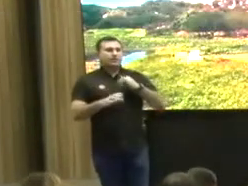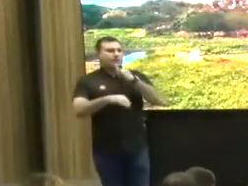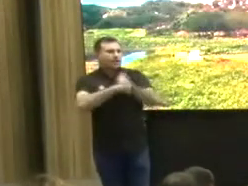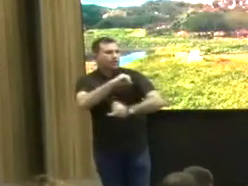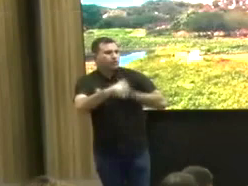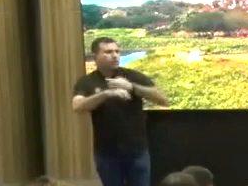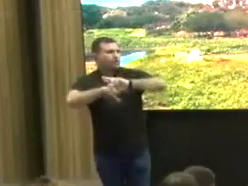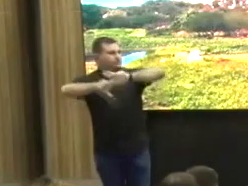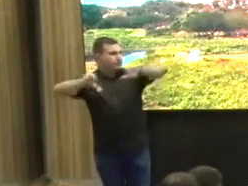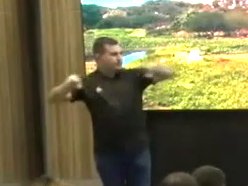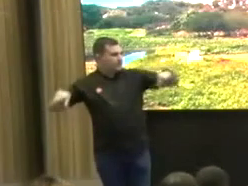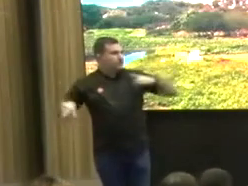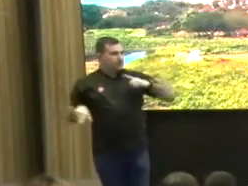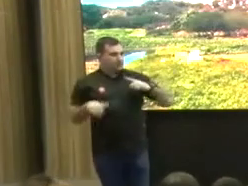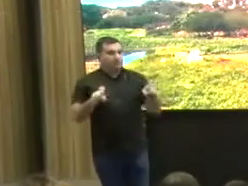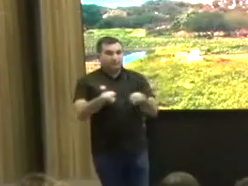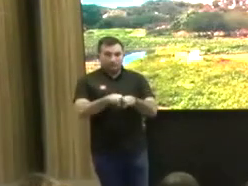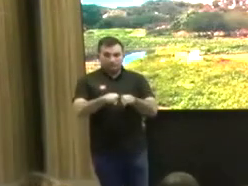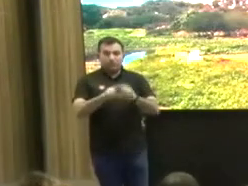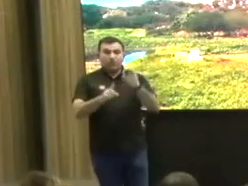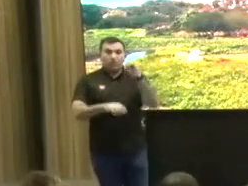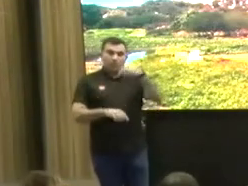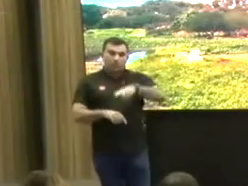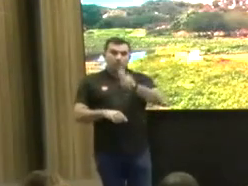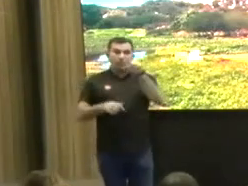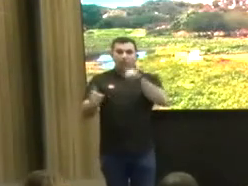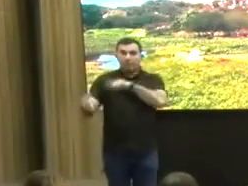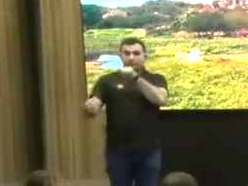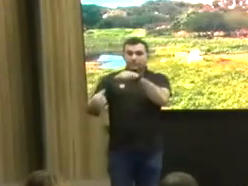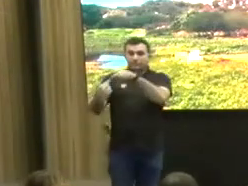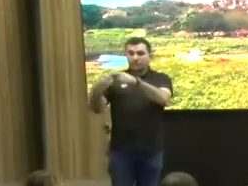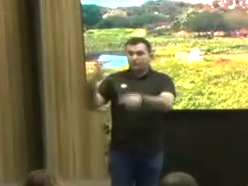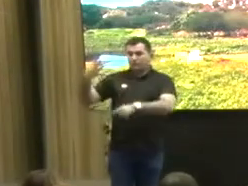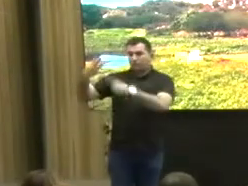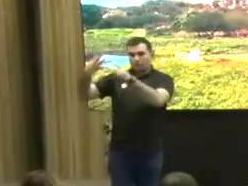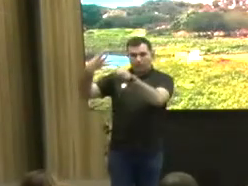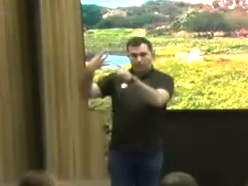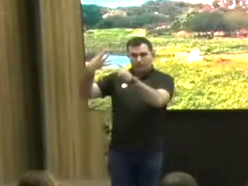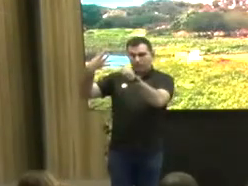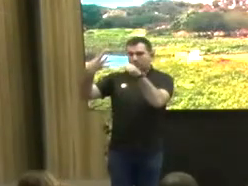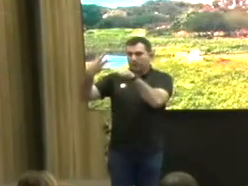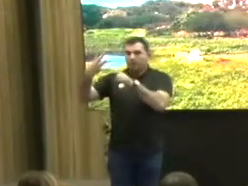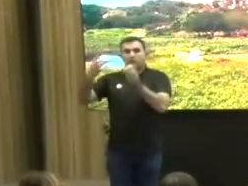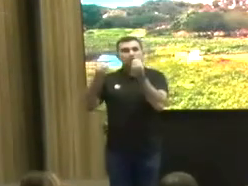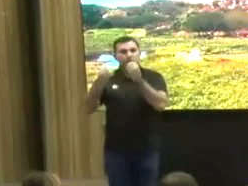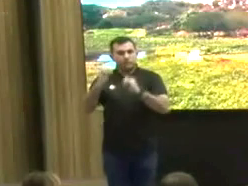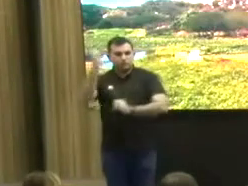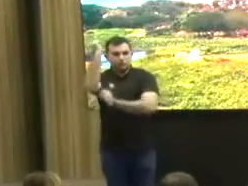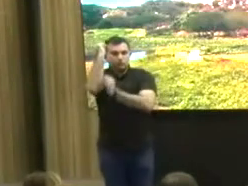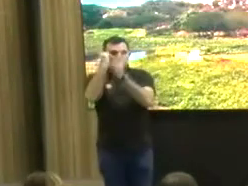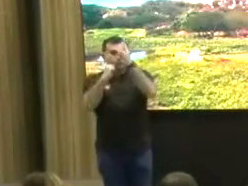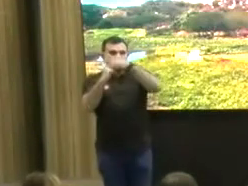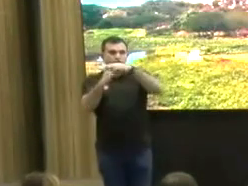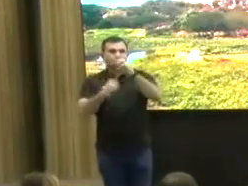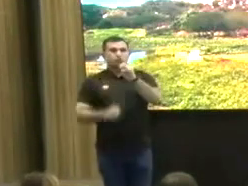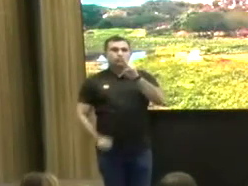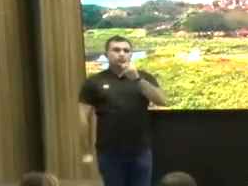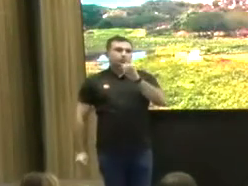na própria meta 4 dos Objetivos do Desenvolvimento Sustentável, que